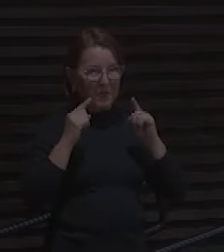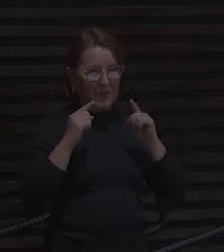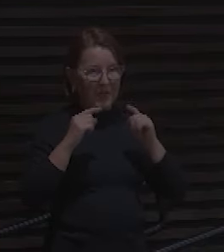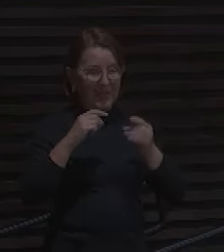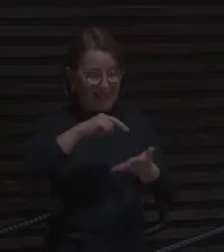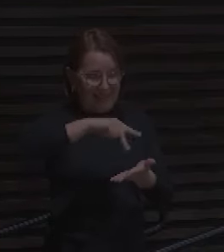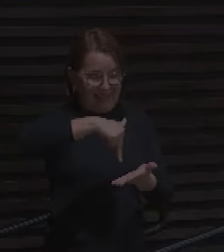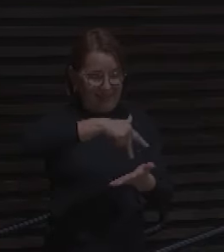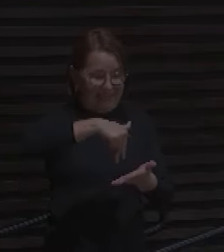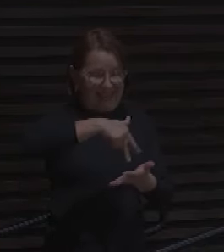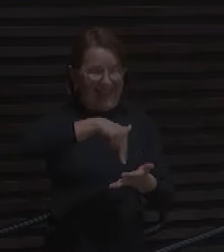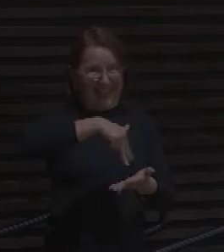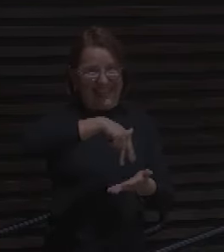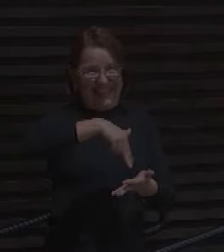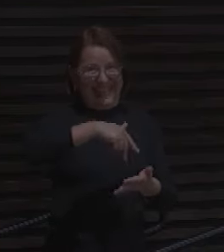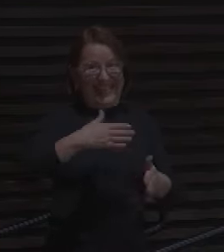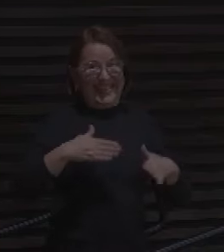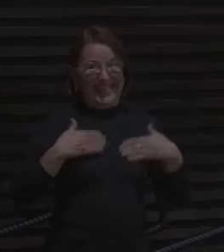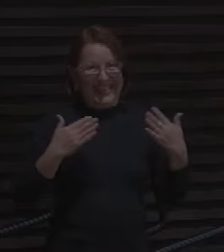meu Deus?